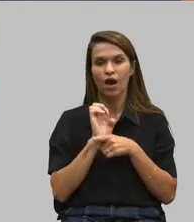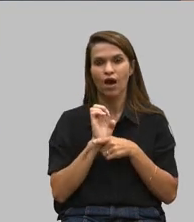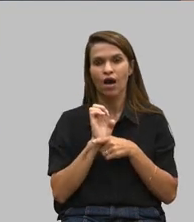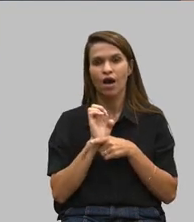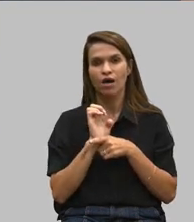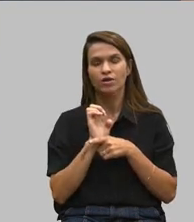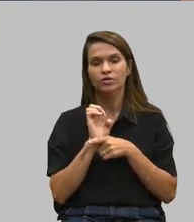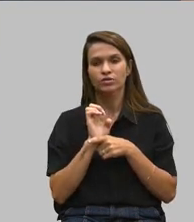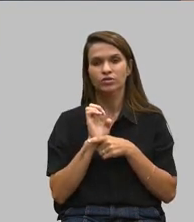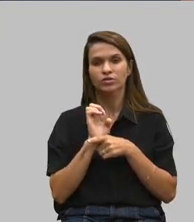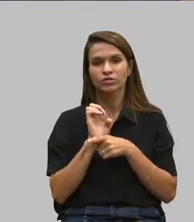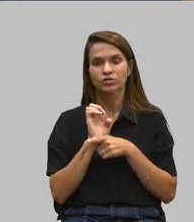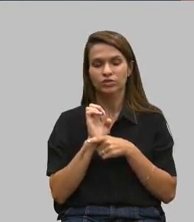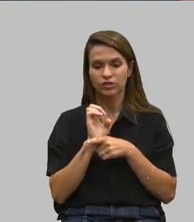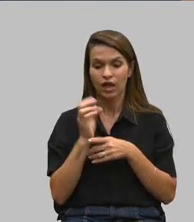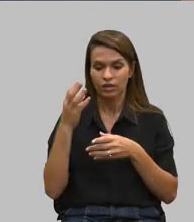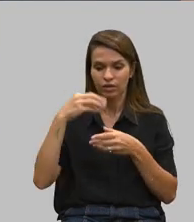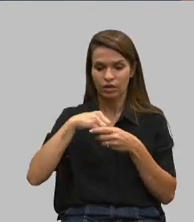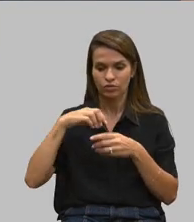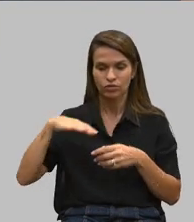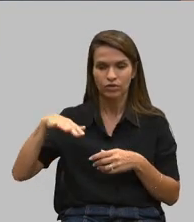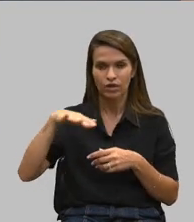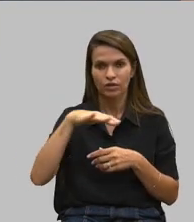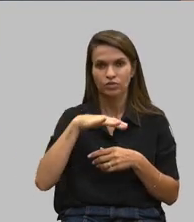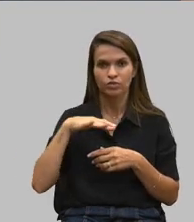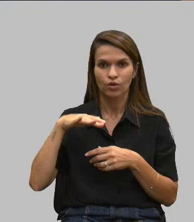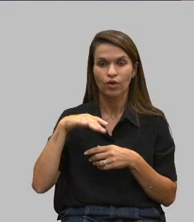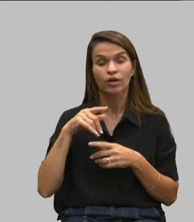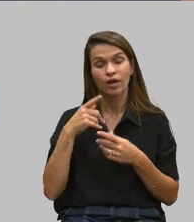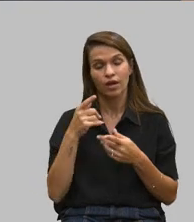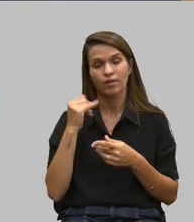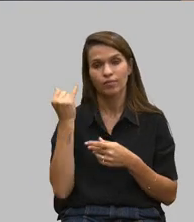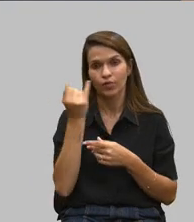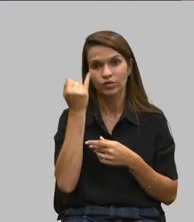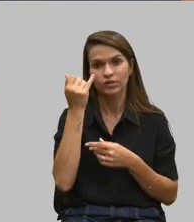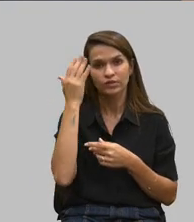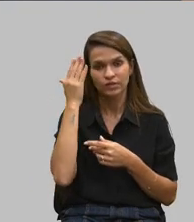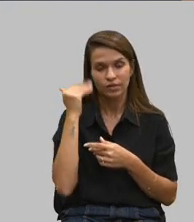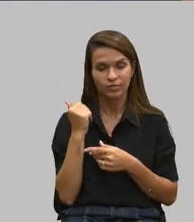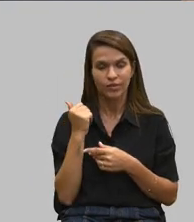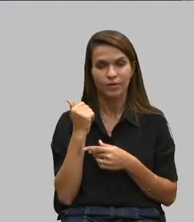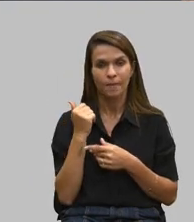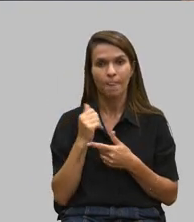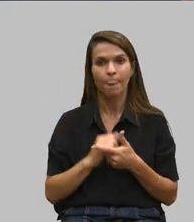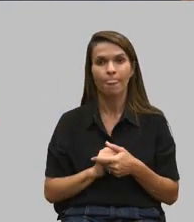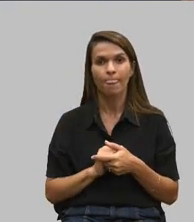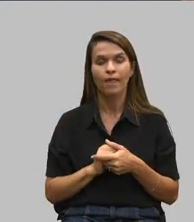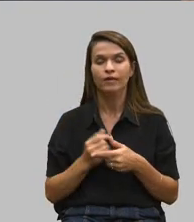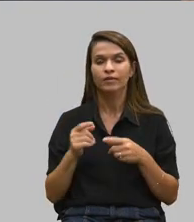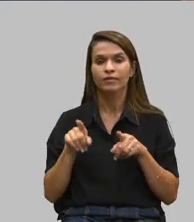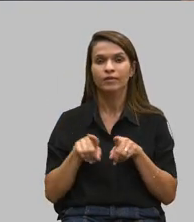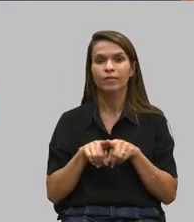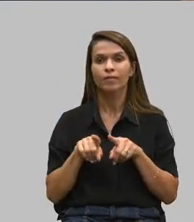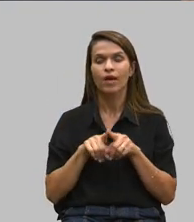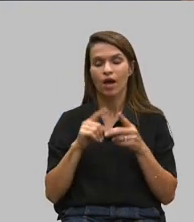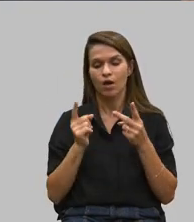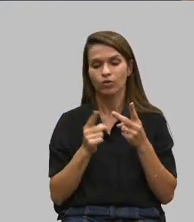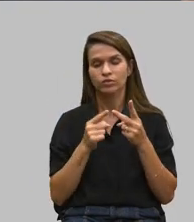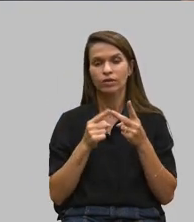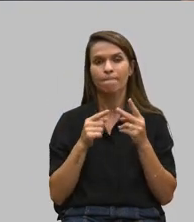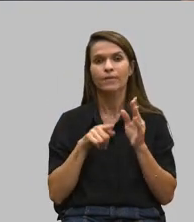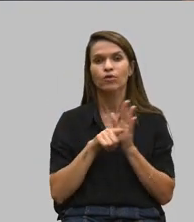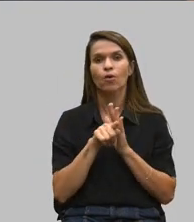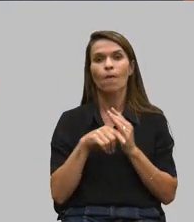fazem parte do território né E aí é importante saber e a outra pergunta sobre o processo de